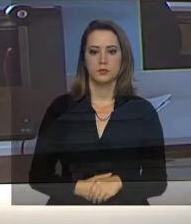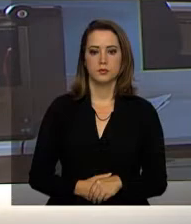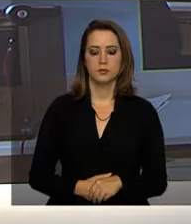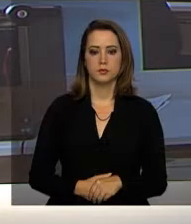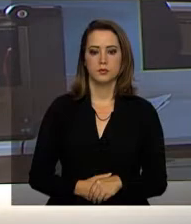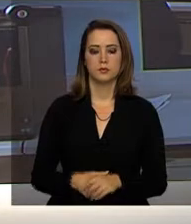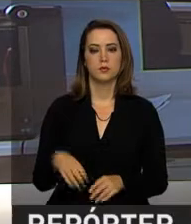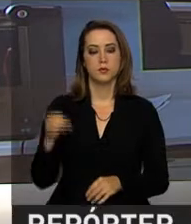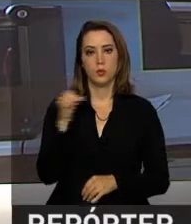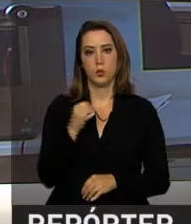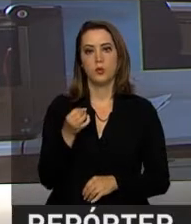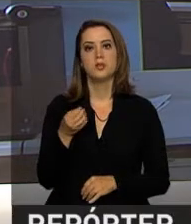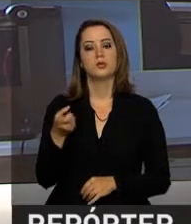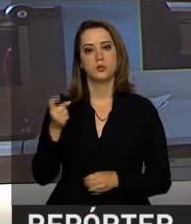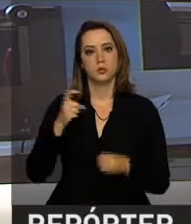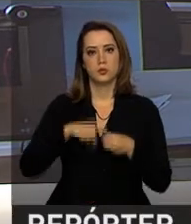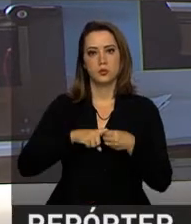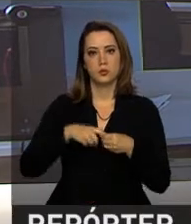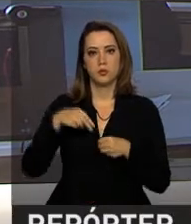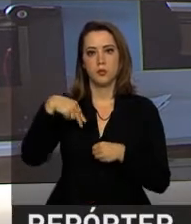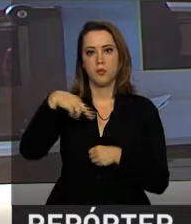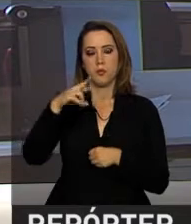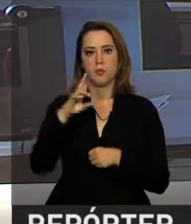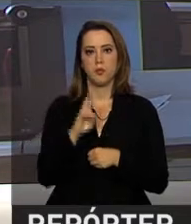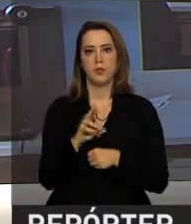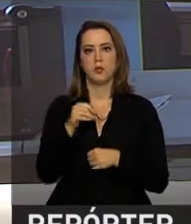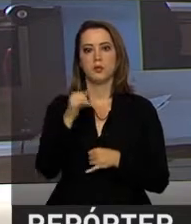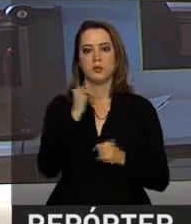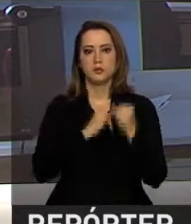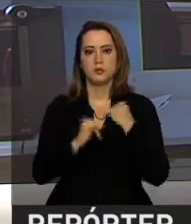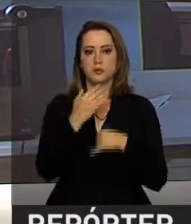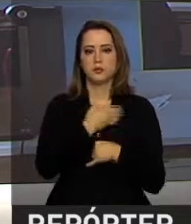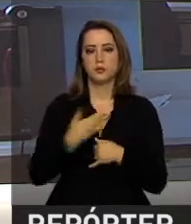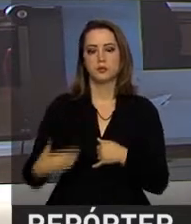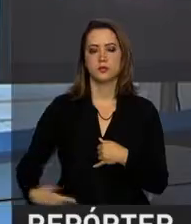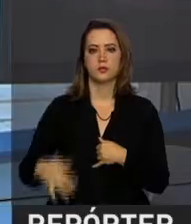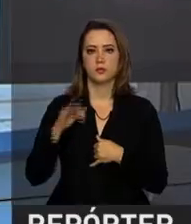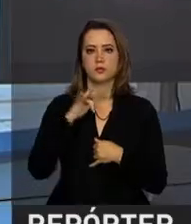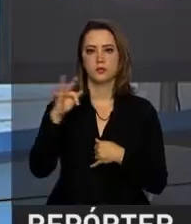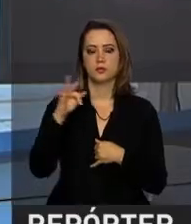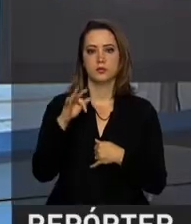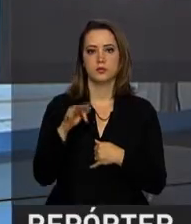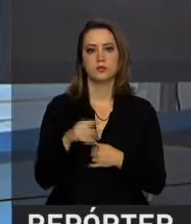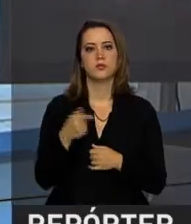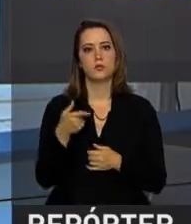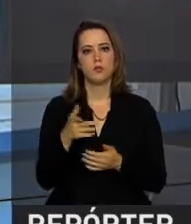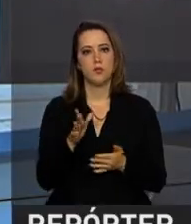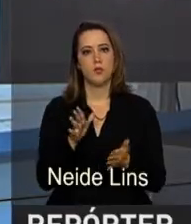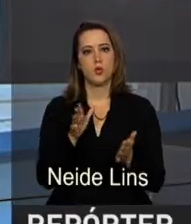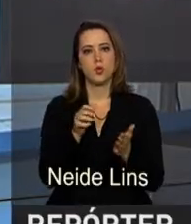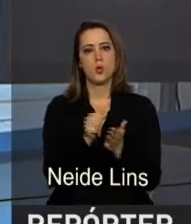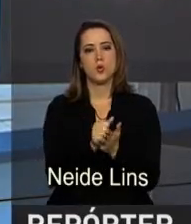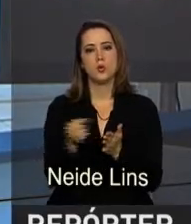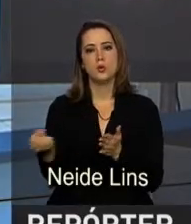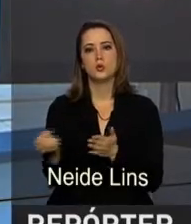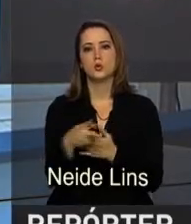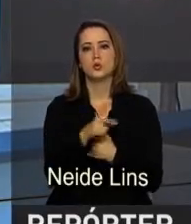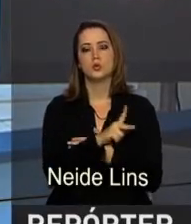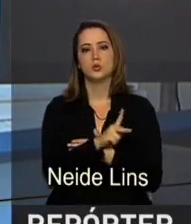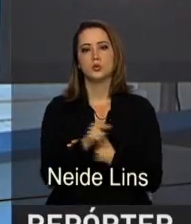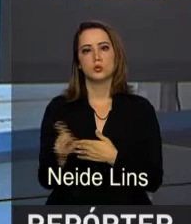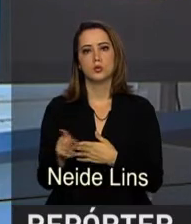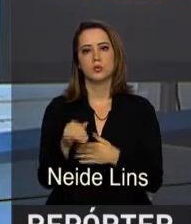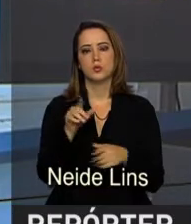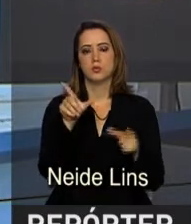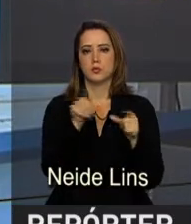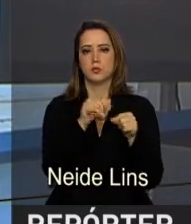lá estamos de volta com o repórter nbr e as notícias do governo federal paulo rabello de castro é o novo presidente do